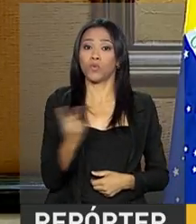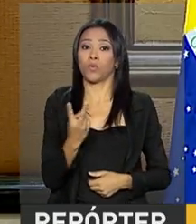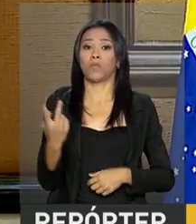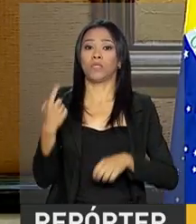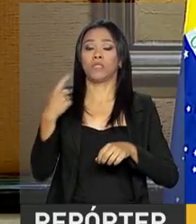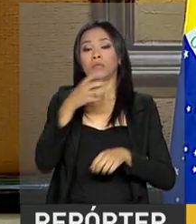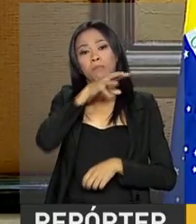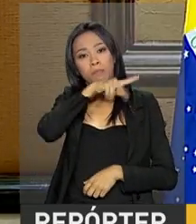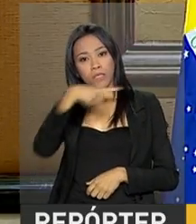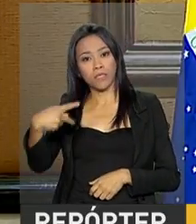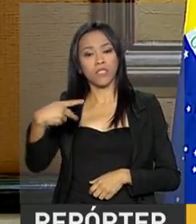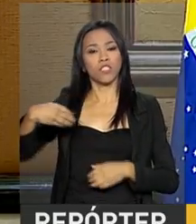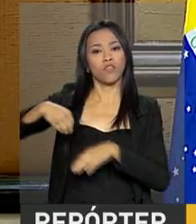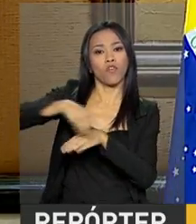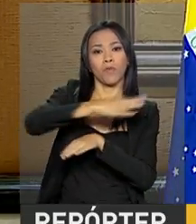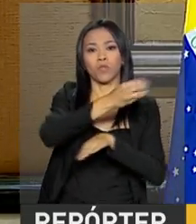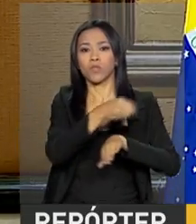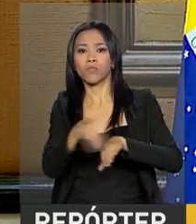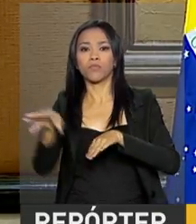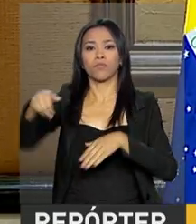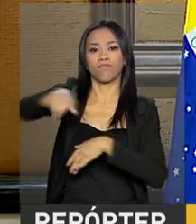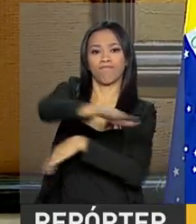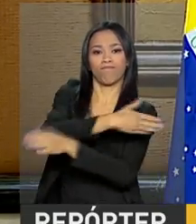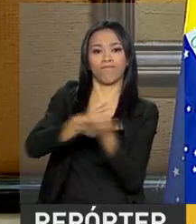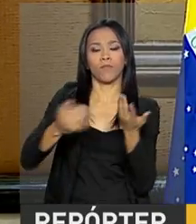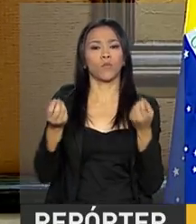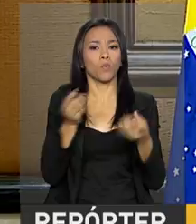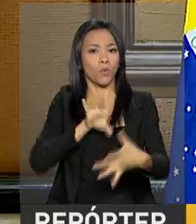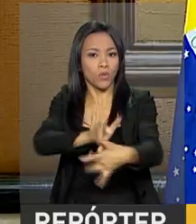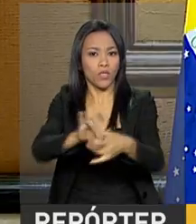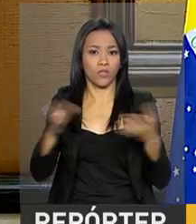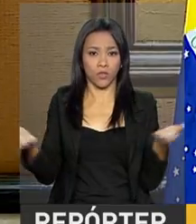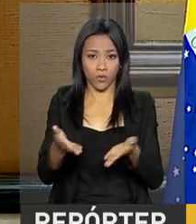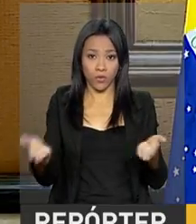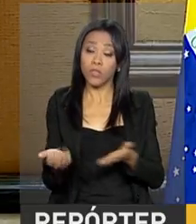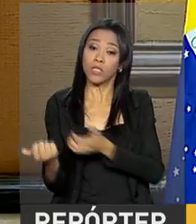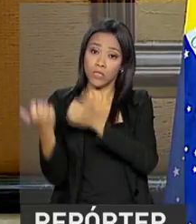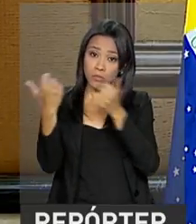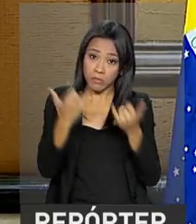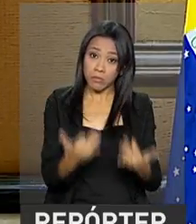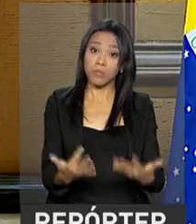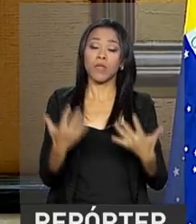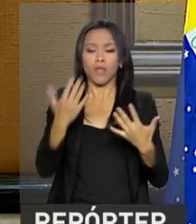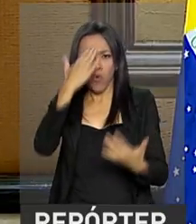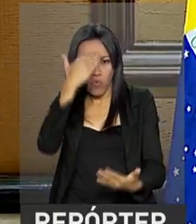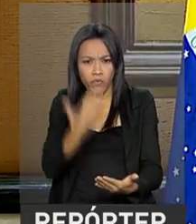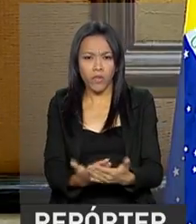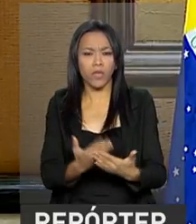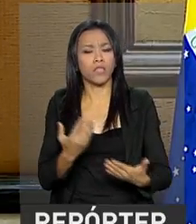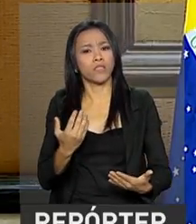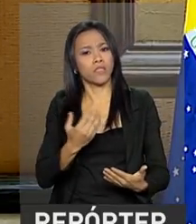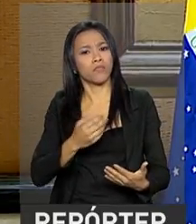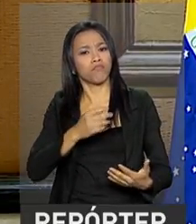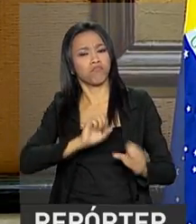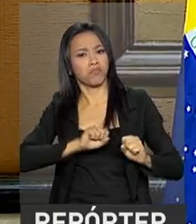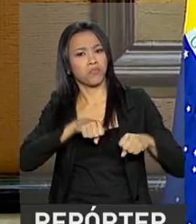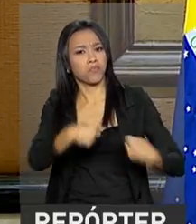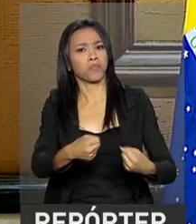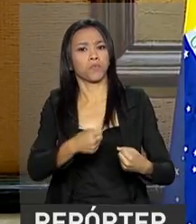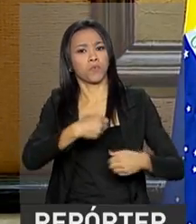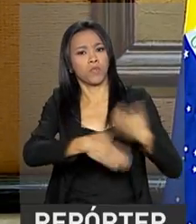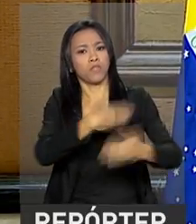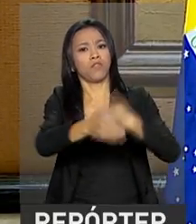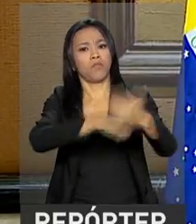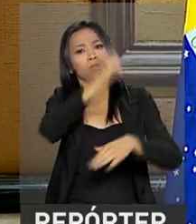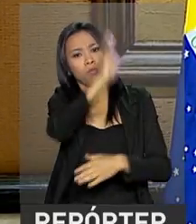trocaram informações sobre a conjuntura atual e expressaram grande confiança no crescimento de Brasil e China nos anos